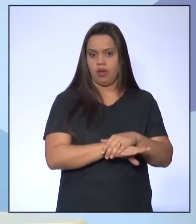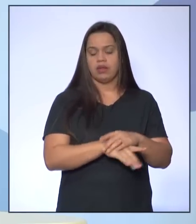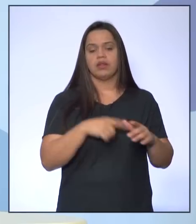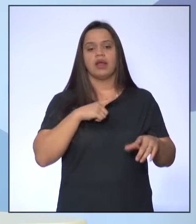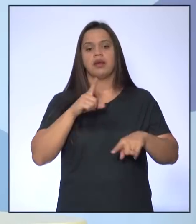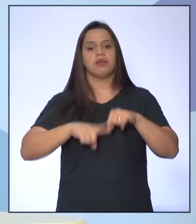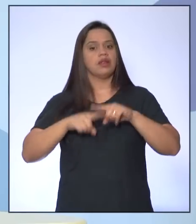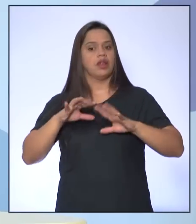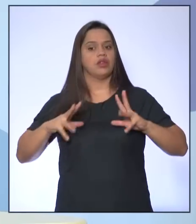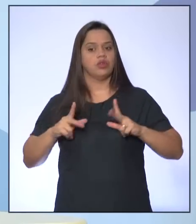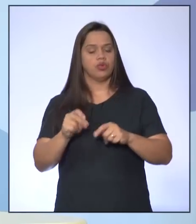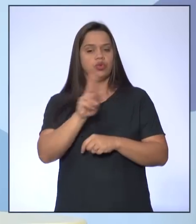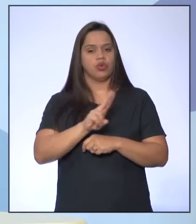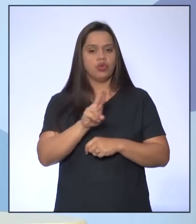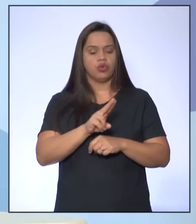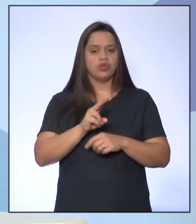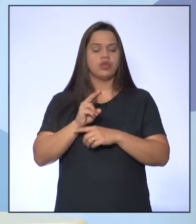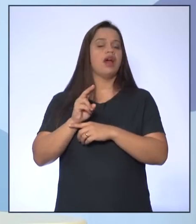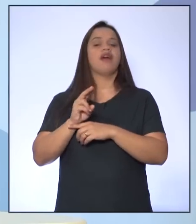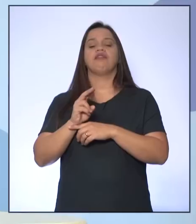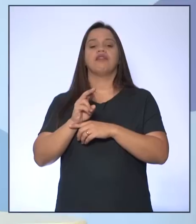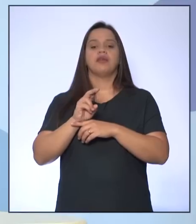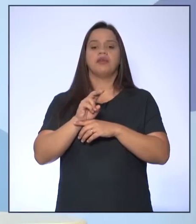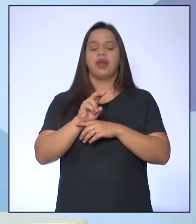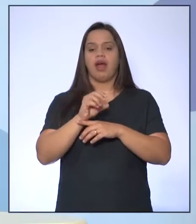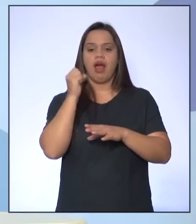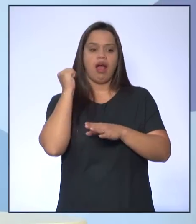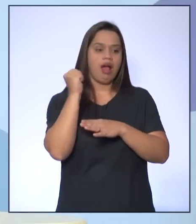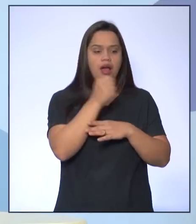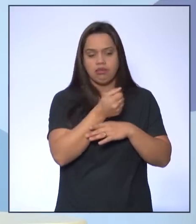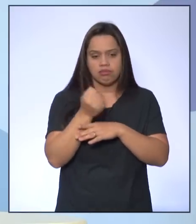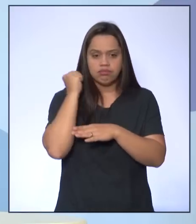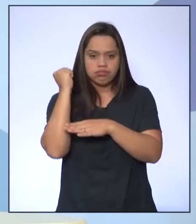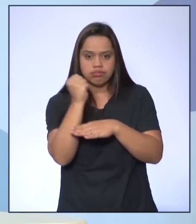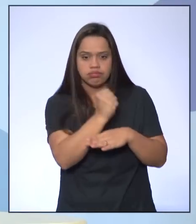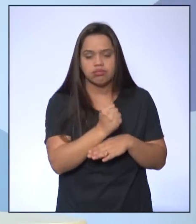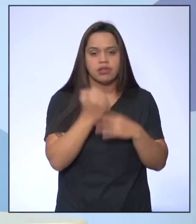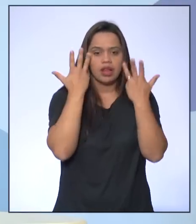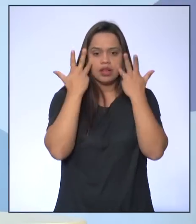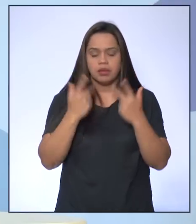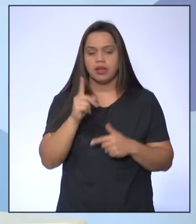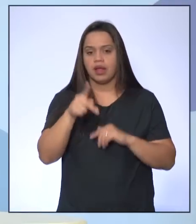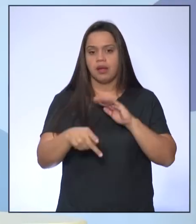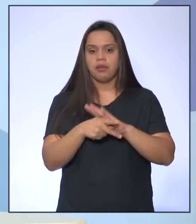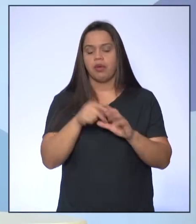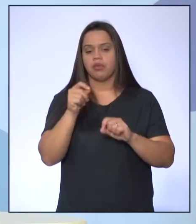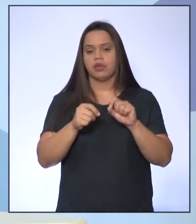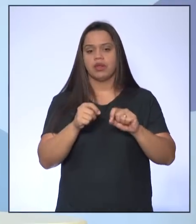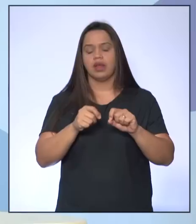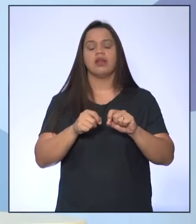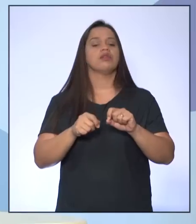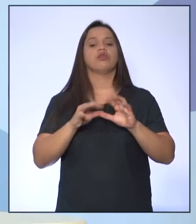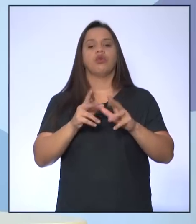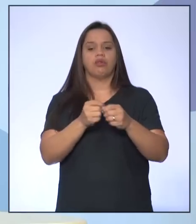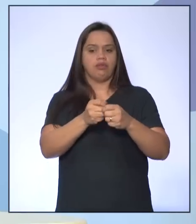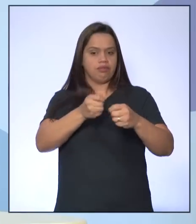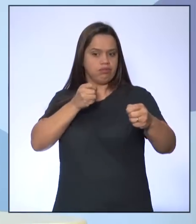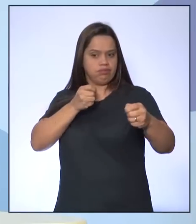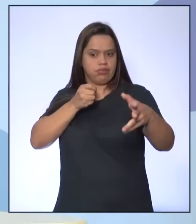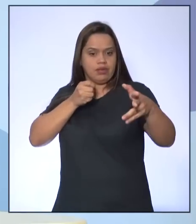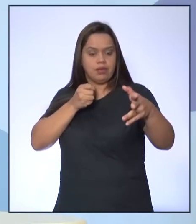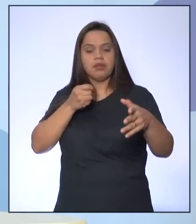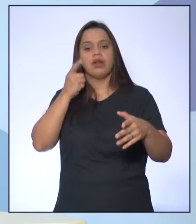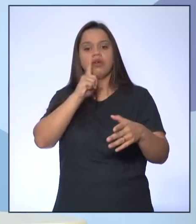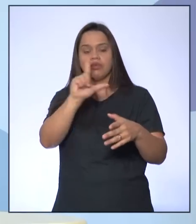para caçar, para pescar. Então, esses são as fontes materiais deixadas pelos homens pré-históricos. Aí, ao longo de